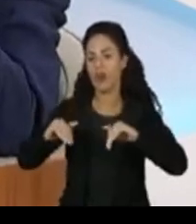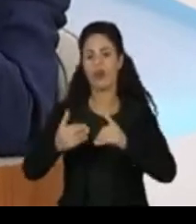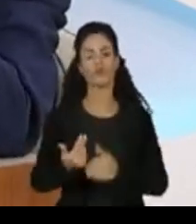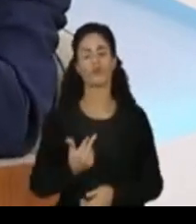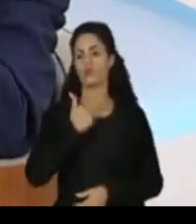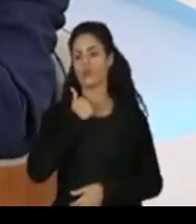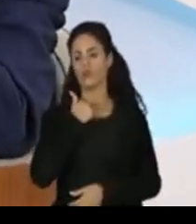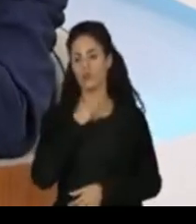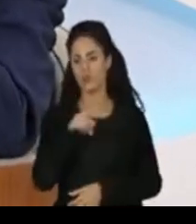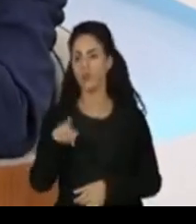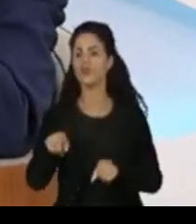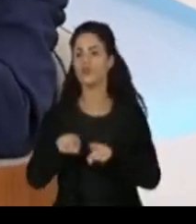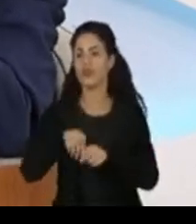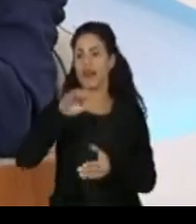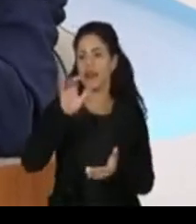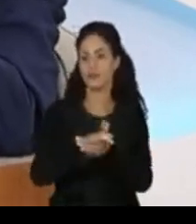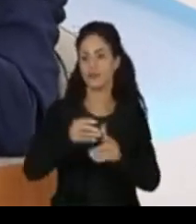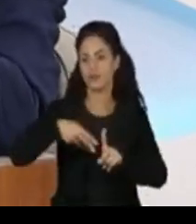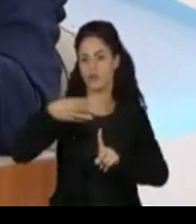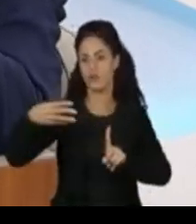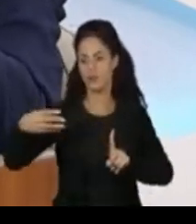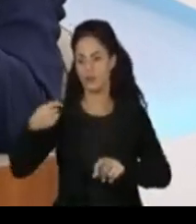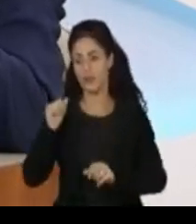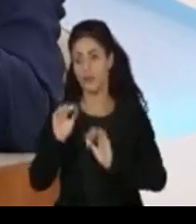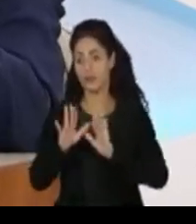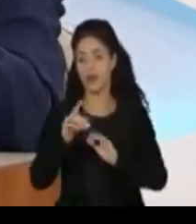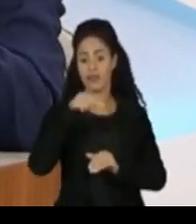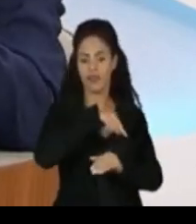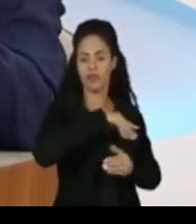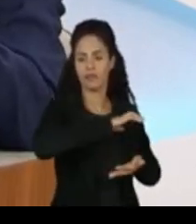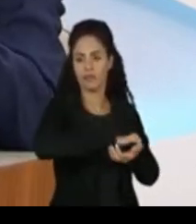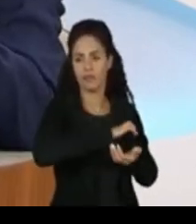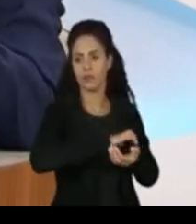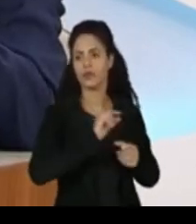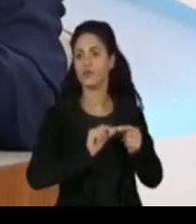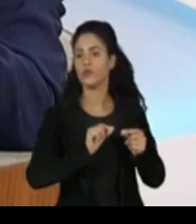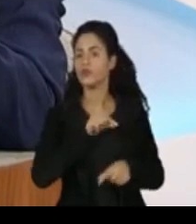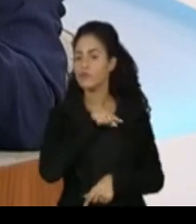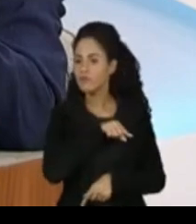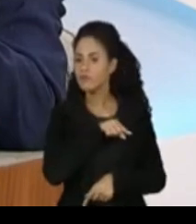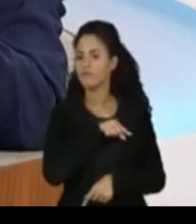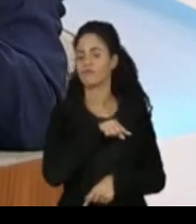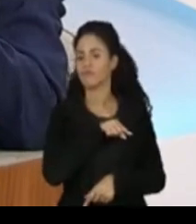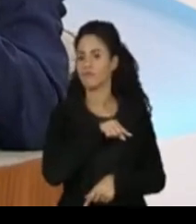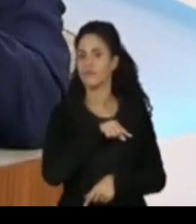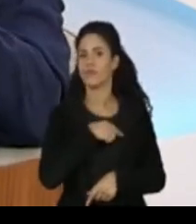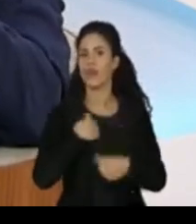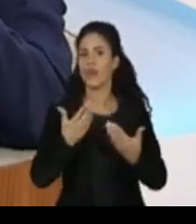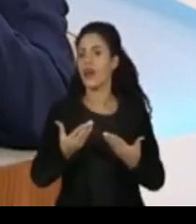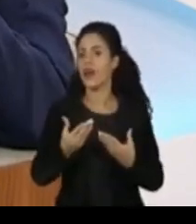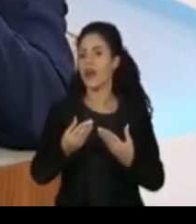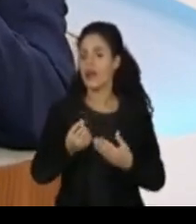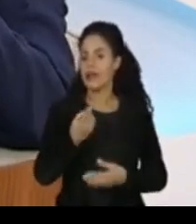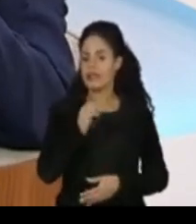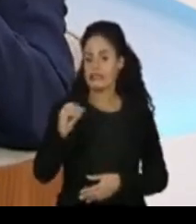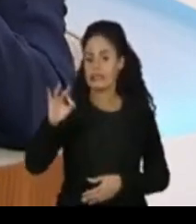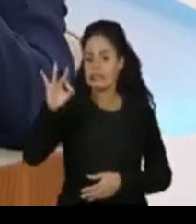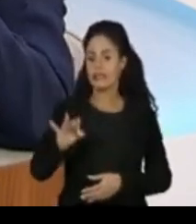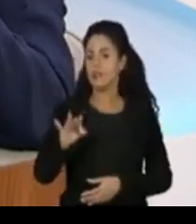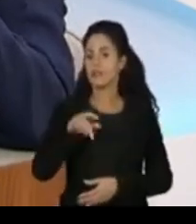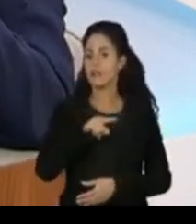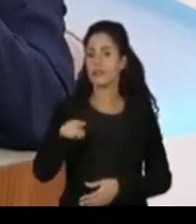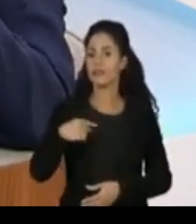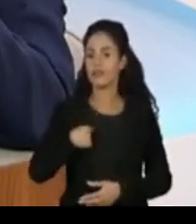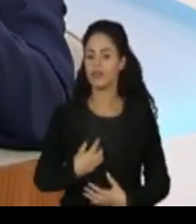uniões homoafetivas mas um uma Suprema corte ela não pode estar totalmente dissociada